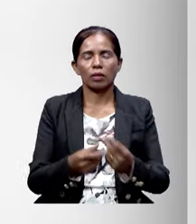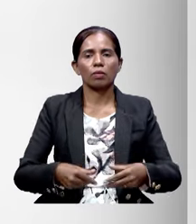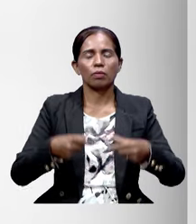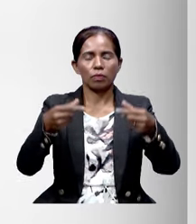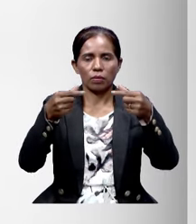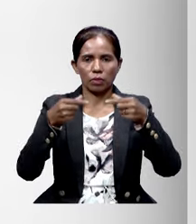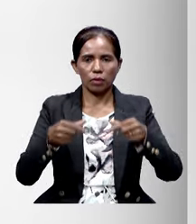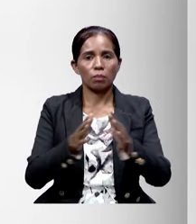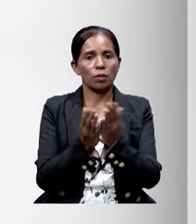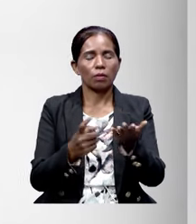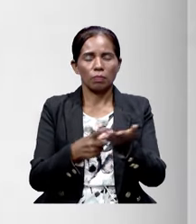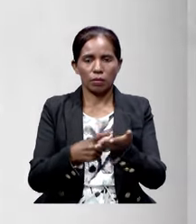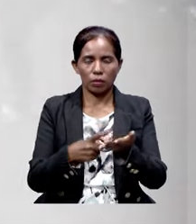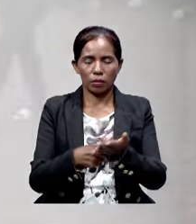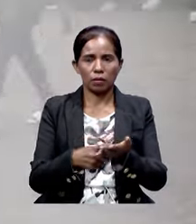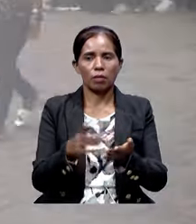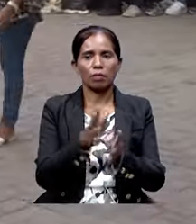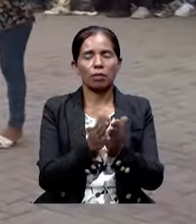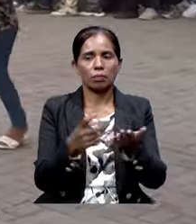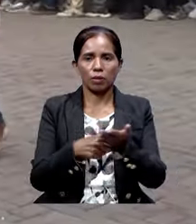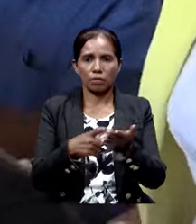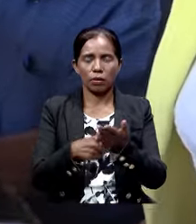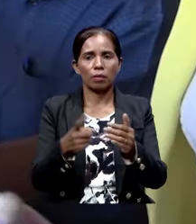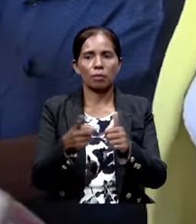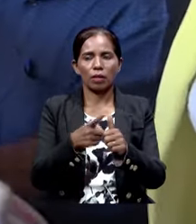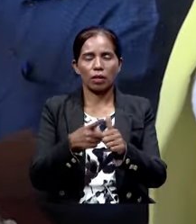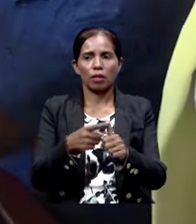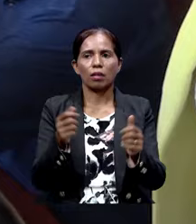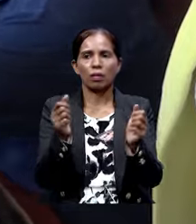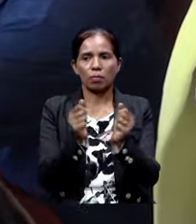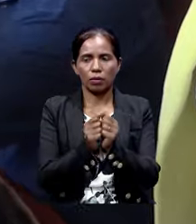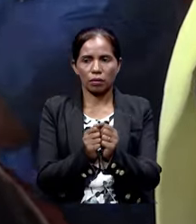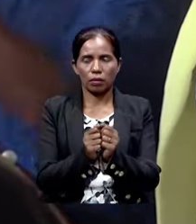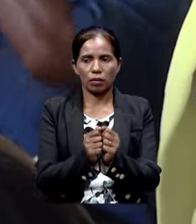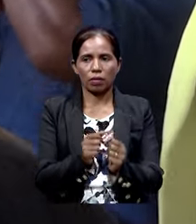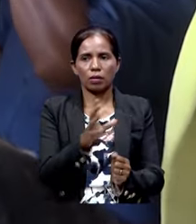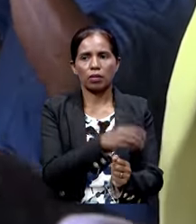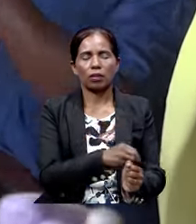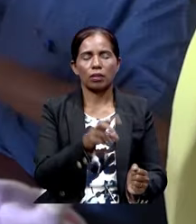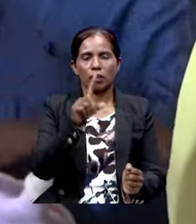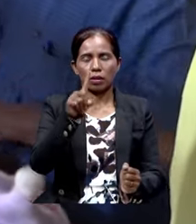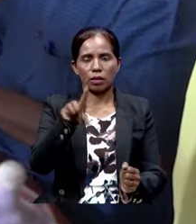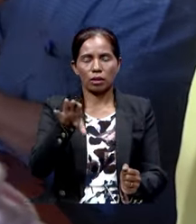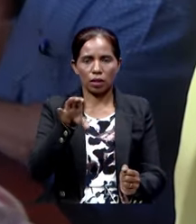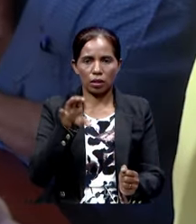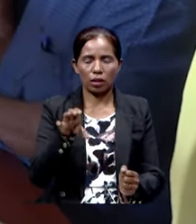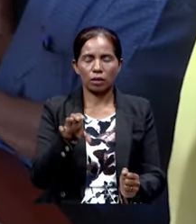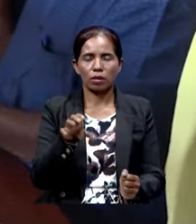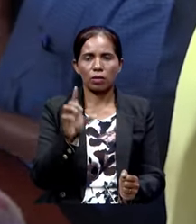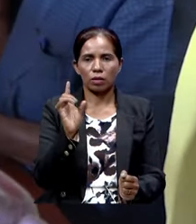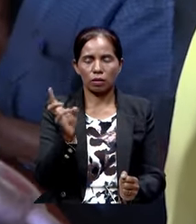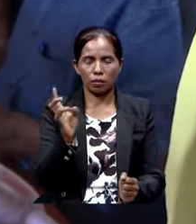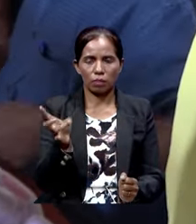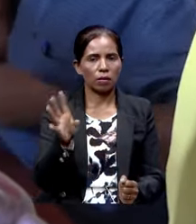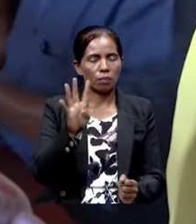fornece caneta passaporte ba fase da hudo ho total hamutu atus ida hitu nulu